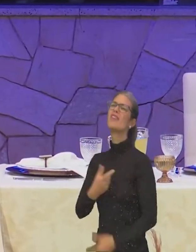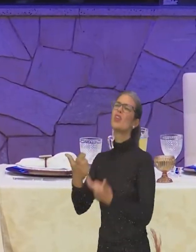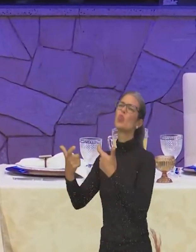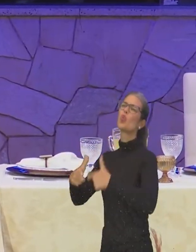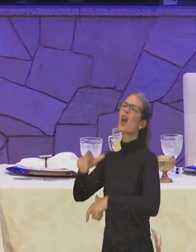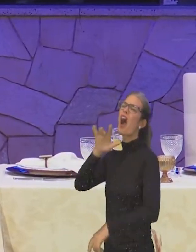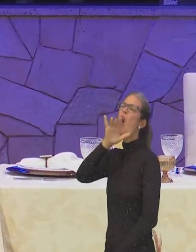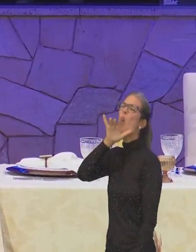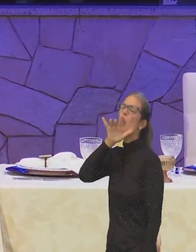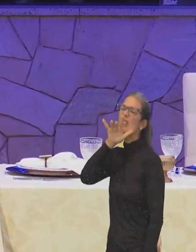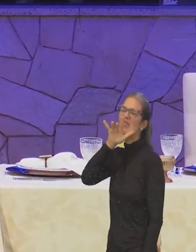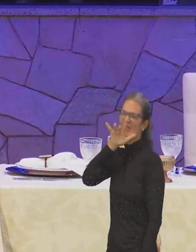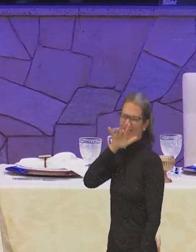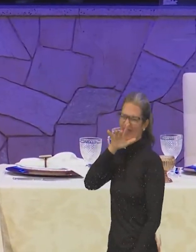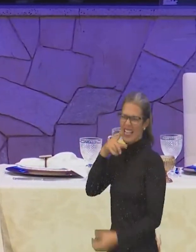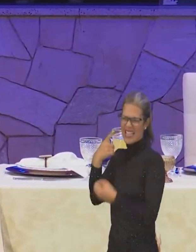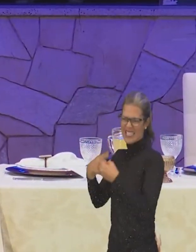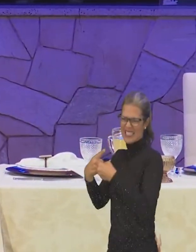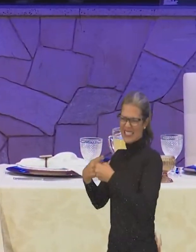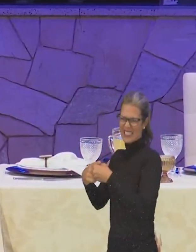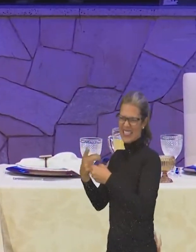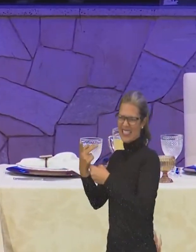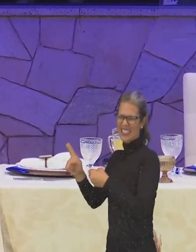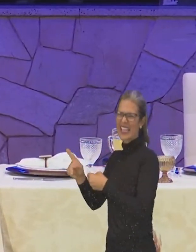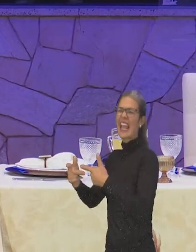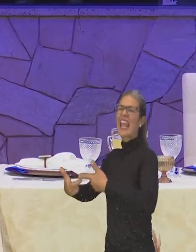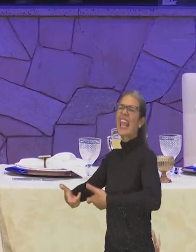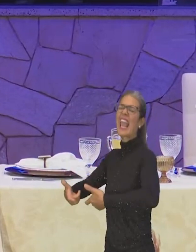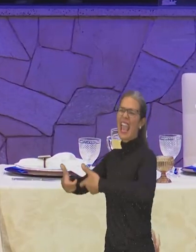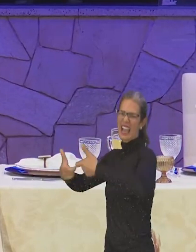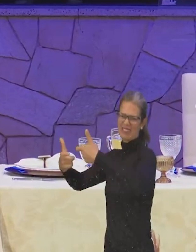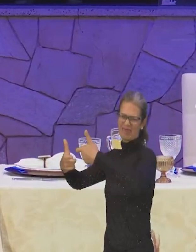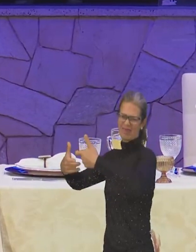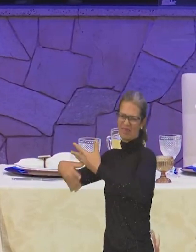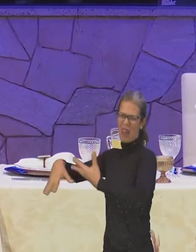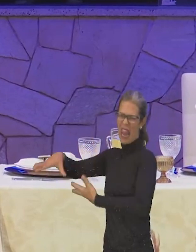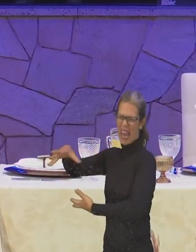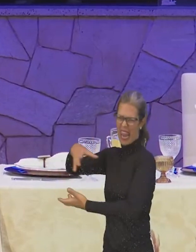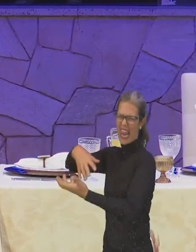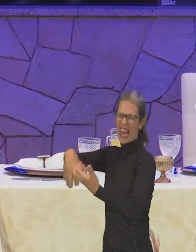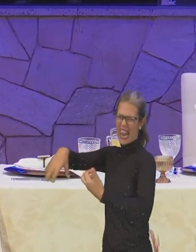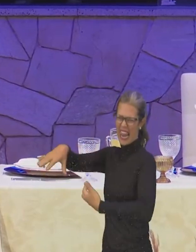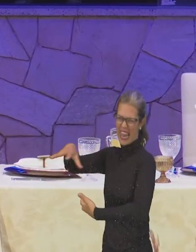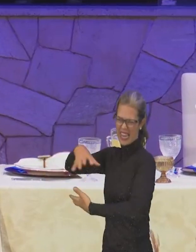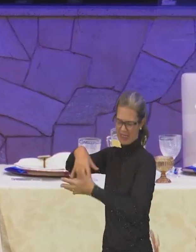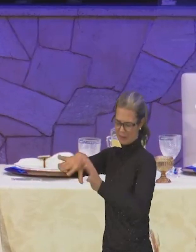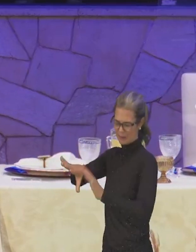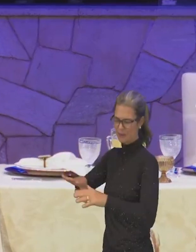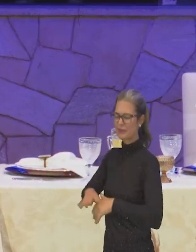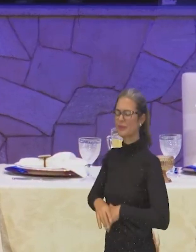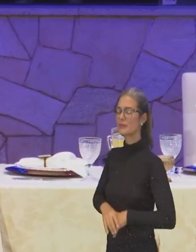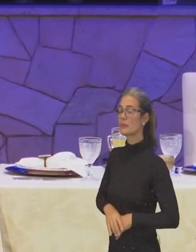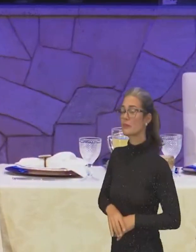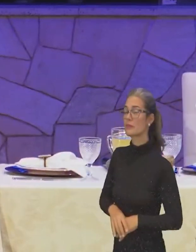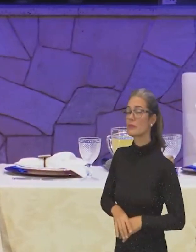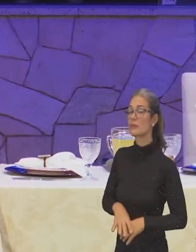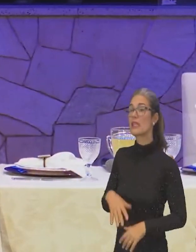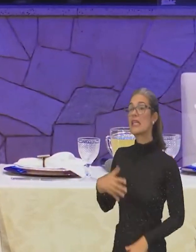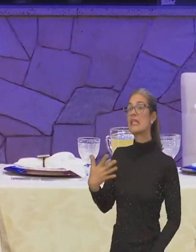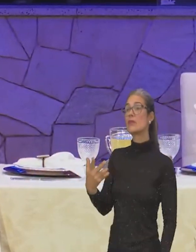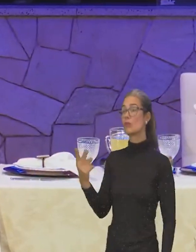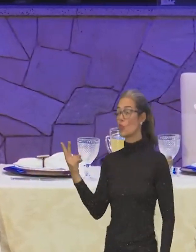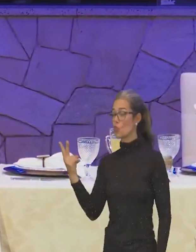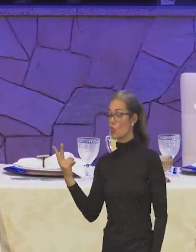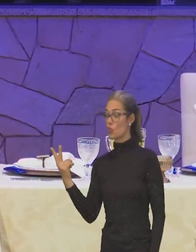Historicamente, a cidade natal deles estava em guerra. E então, de uma forma protetora, eles